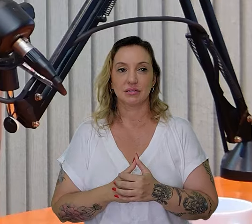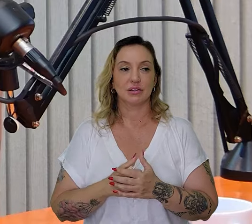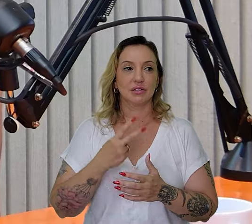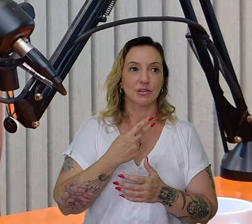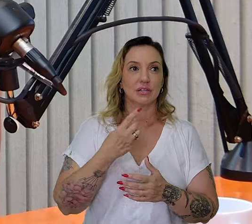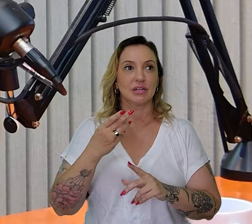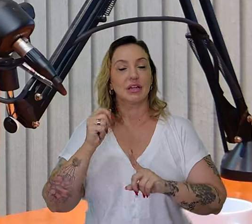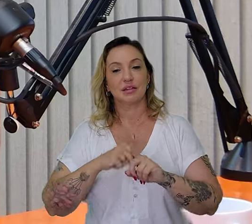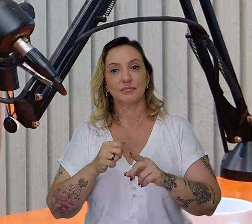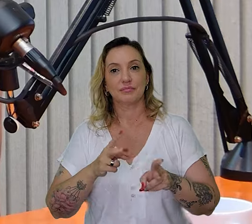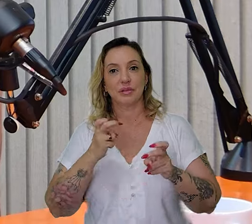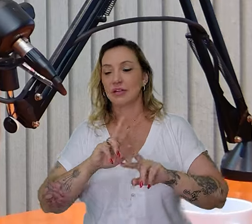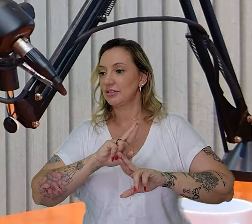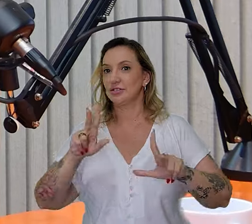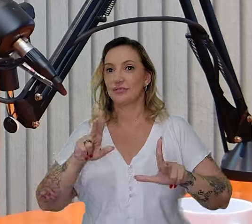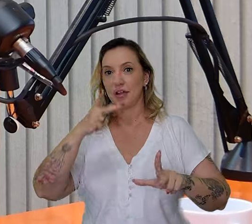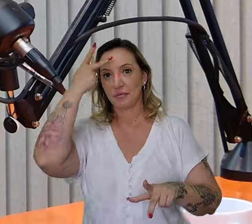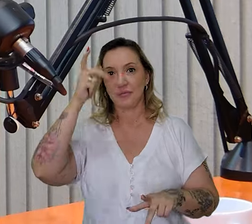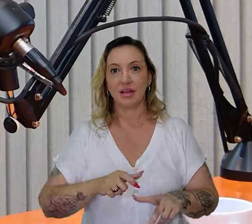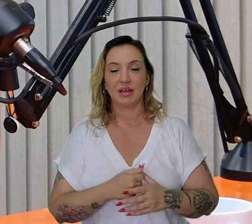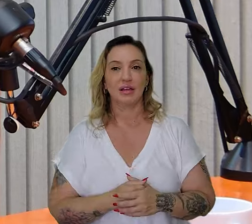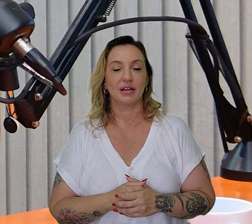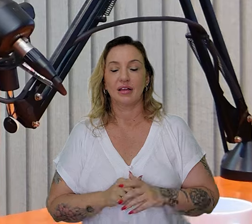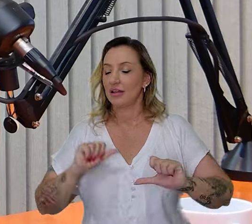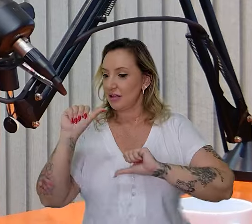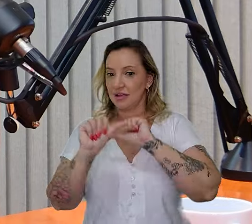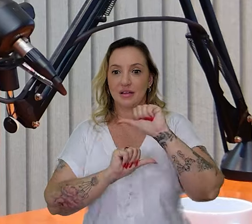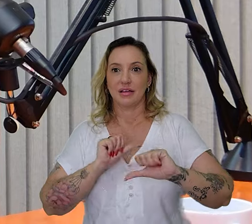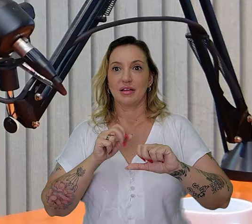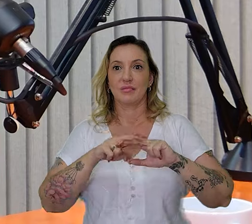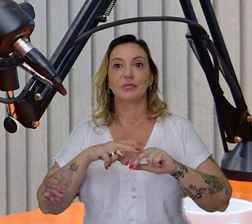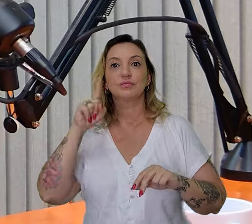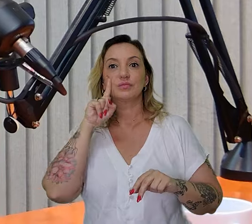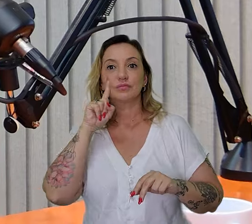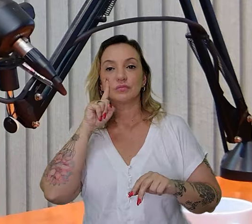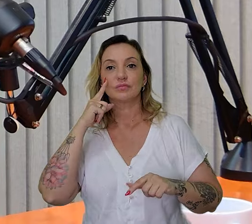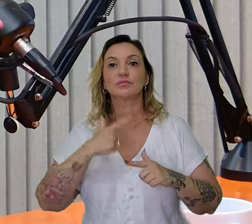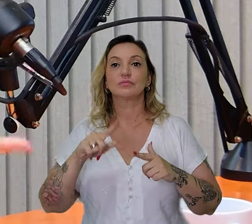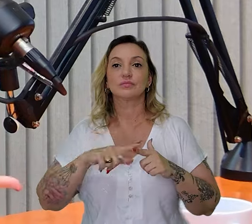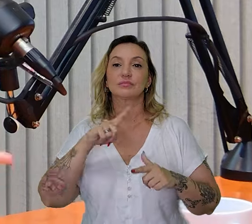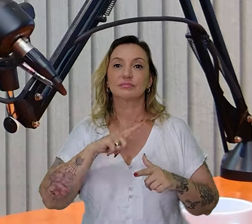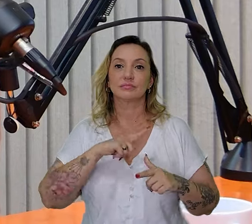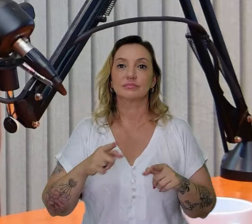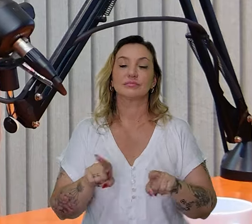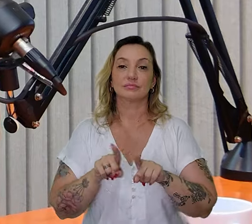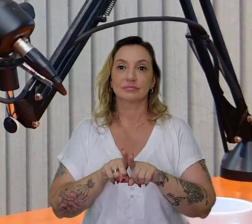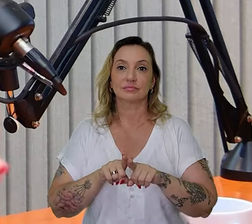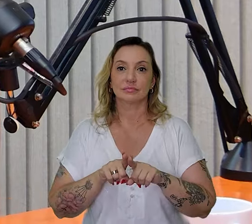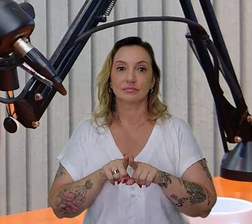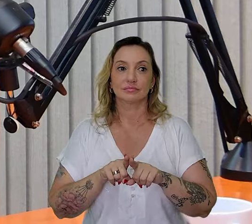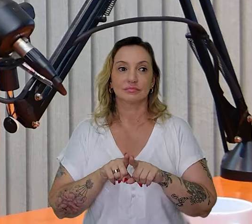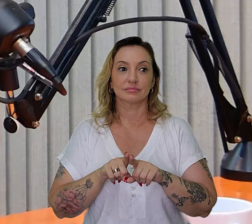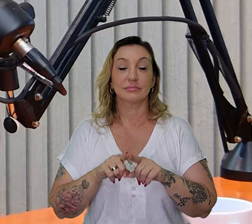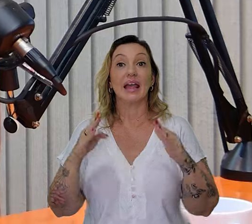jovem eles estavam transformados pelo dia a dia pelos problemas que eles tiveram porque além de tudo é tem que ter casa tem que